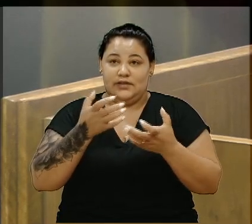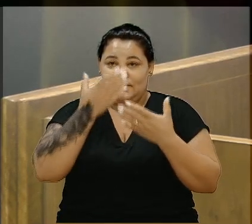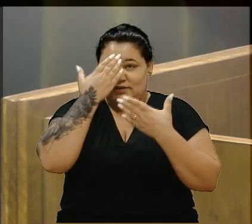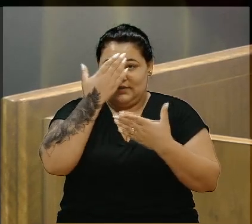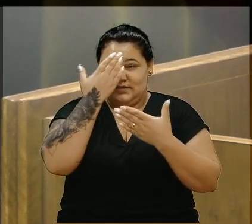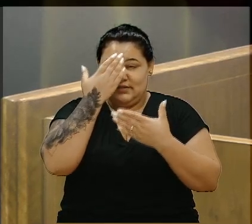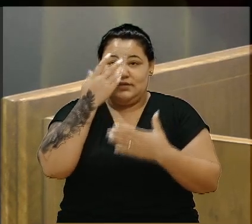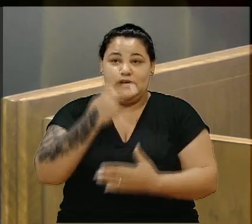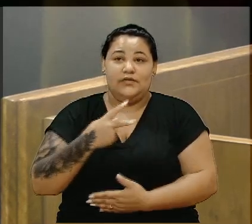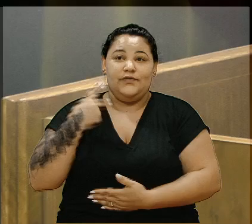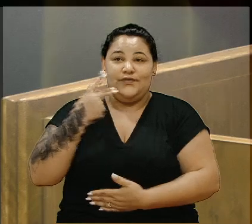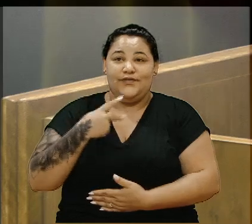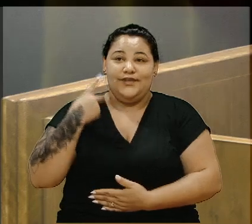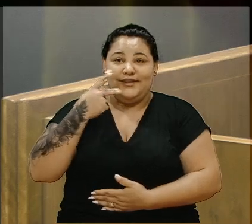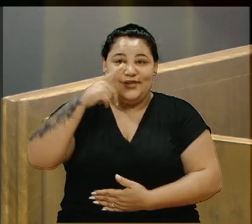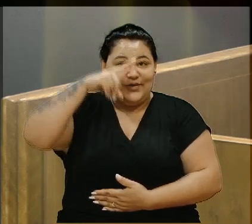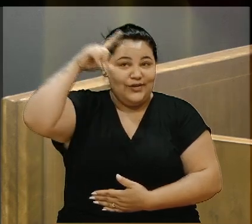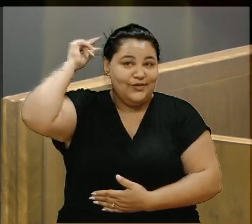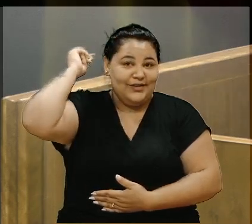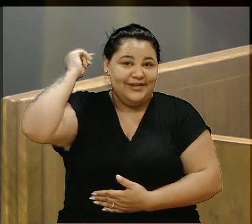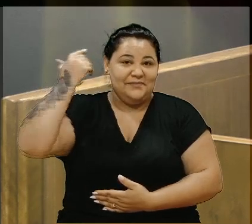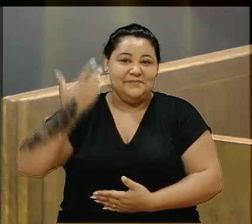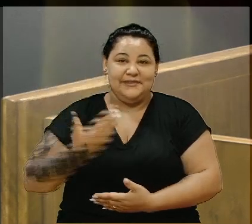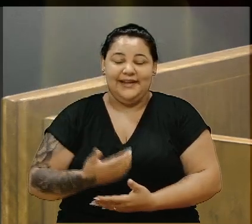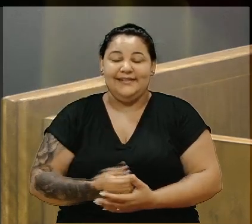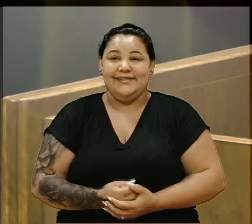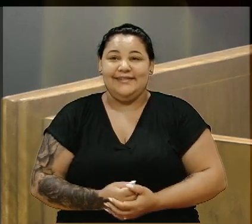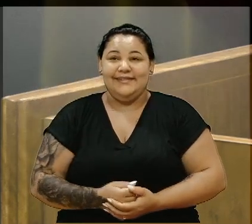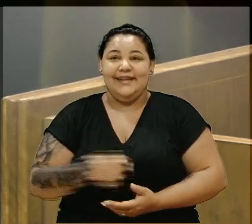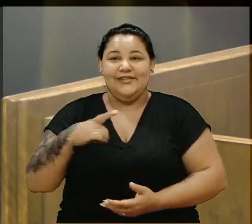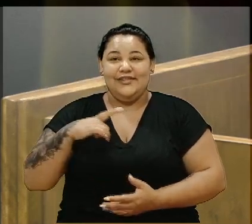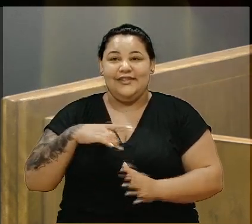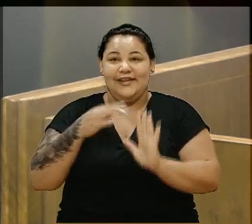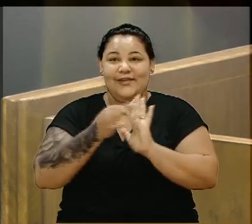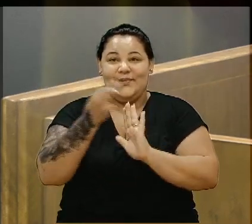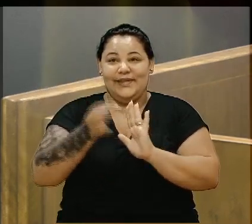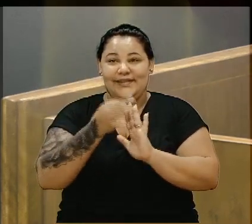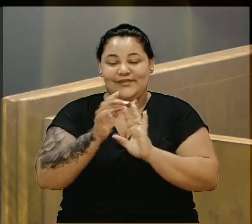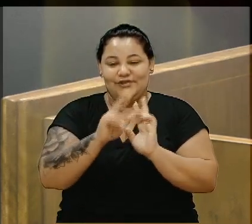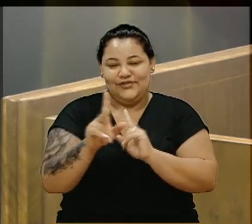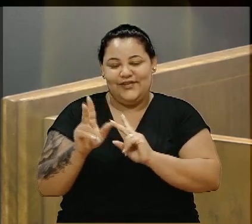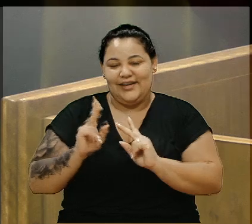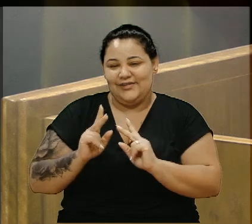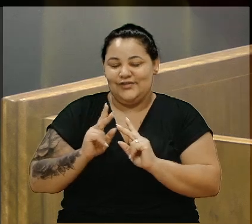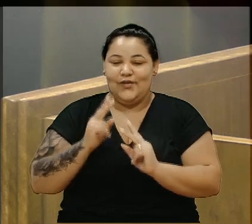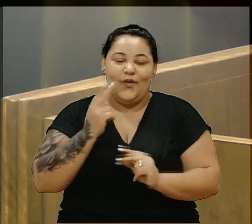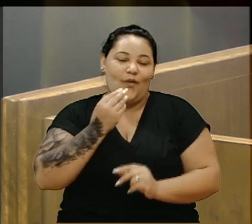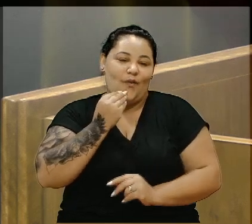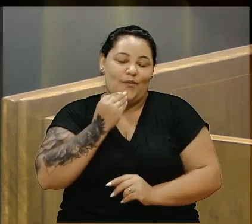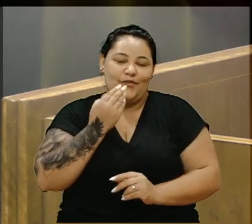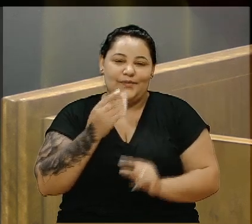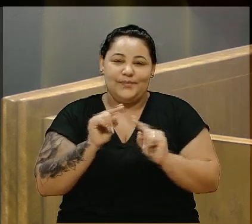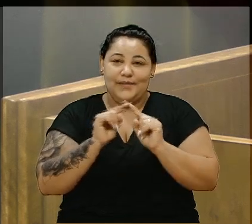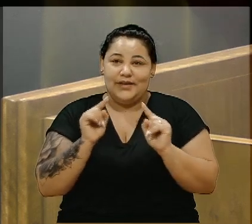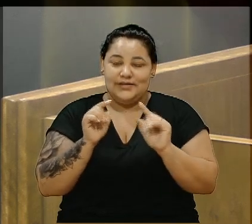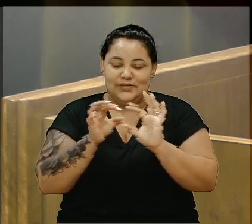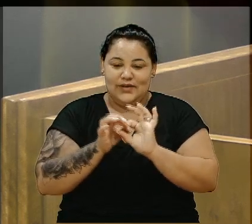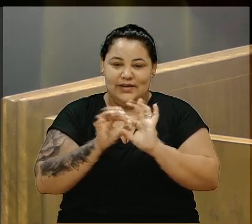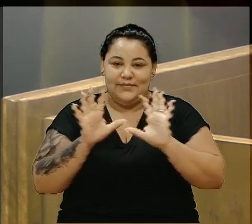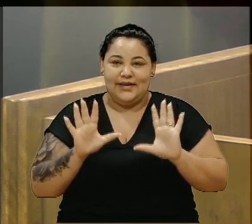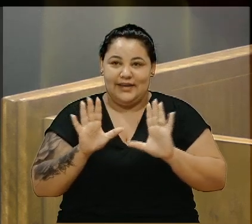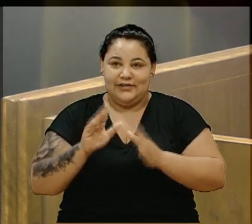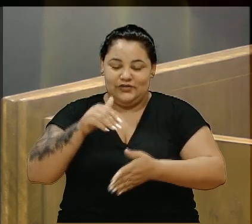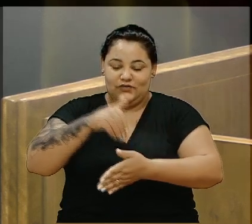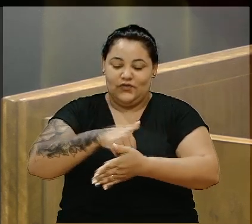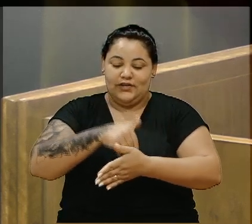muito coesa, vereador Aldonei, com as divergências normais, mas com a liberdade também de votar